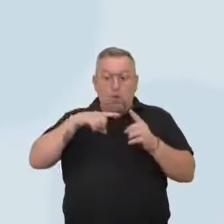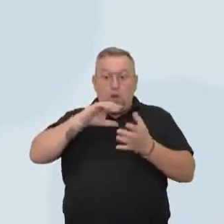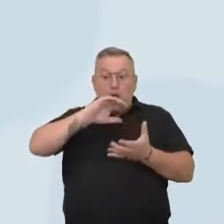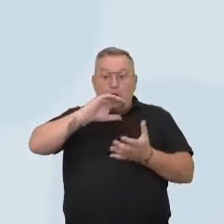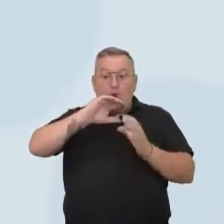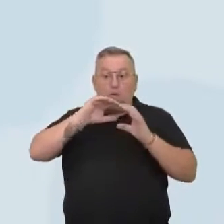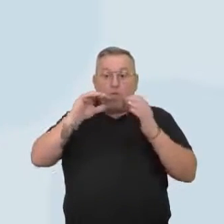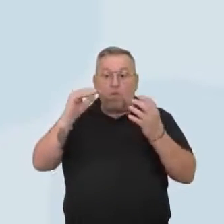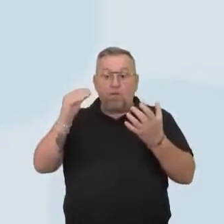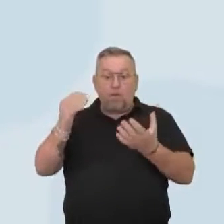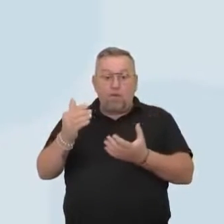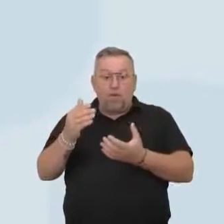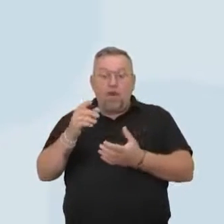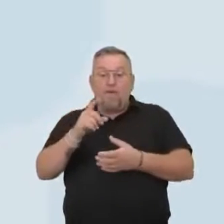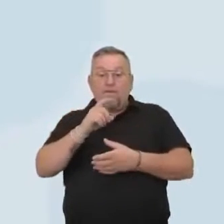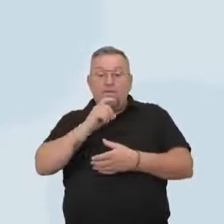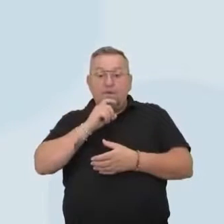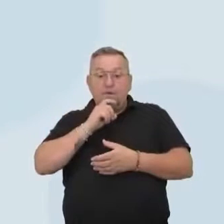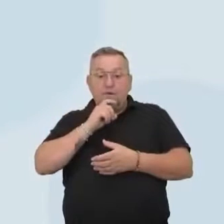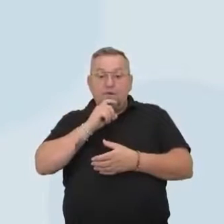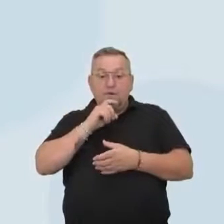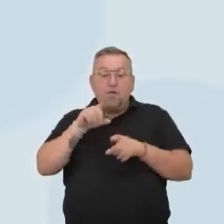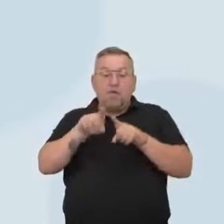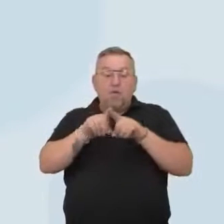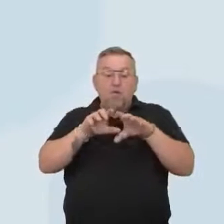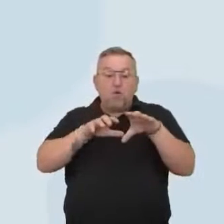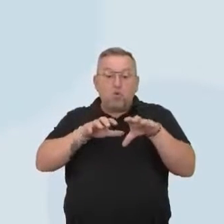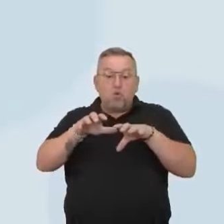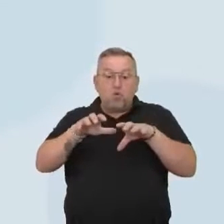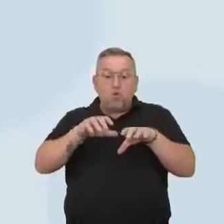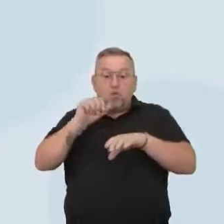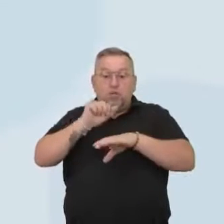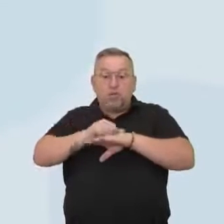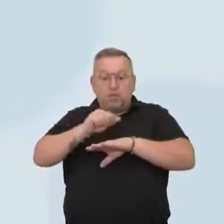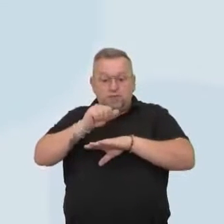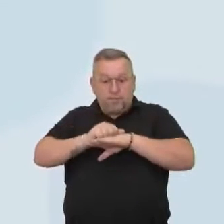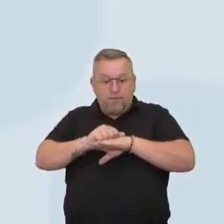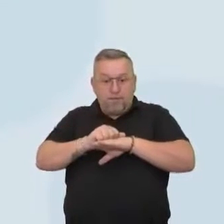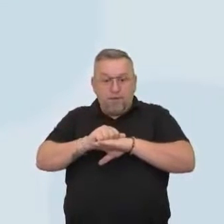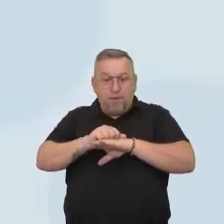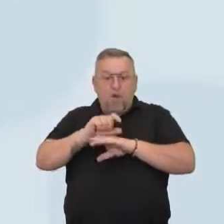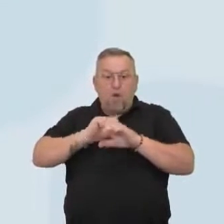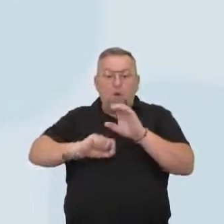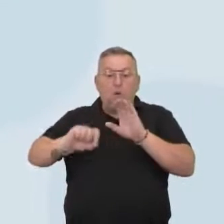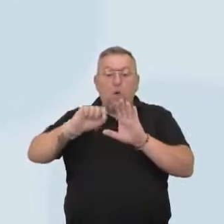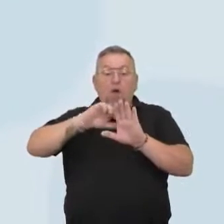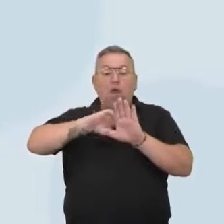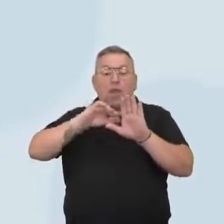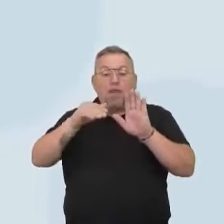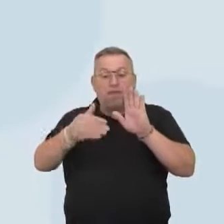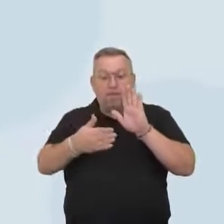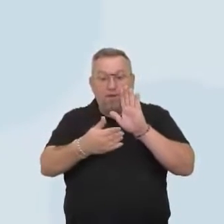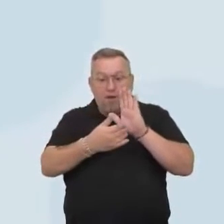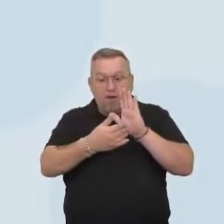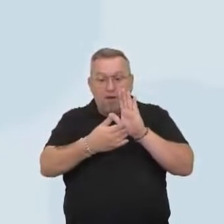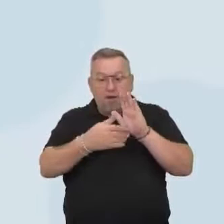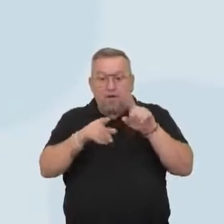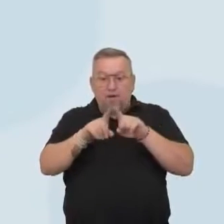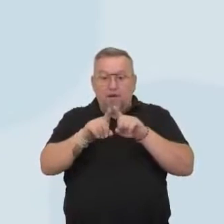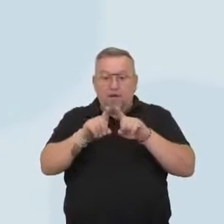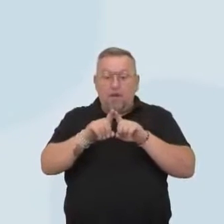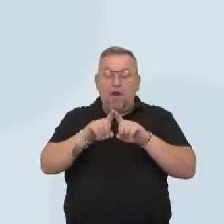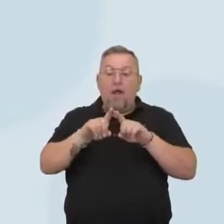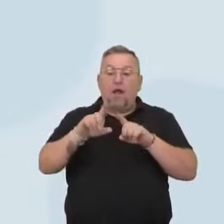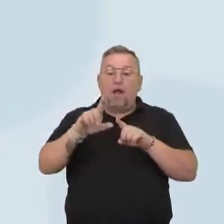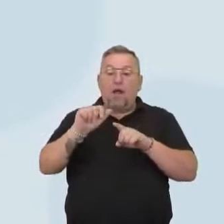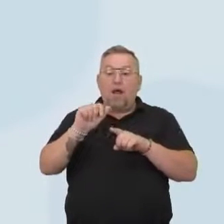camada superficial fria, móvel e com rigidez. Então a interface entre a litosfera e a